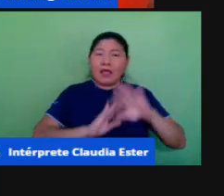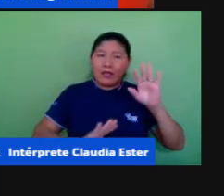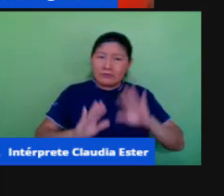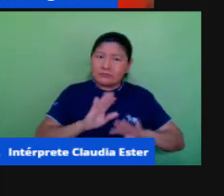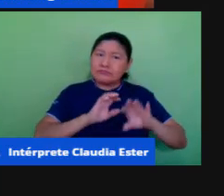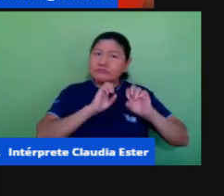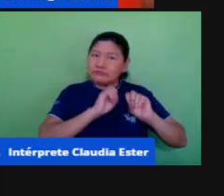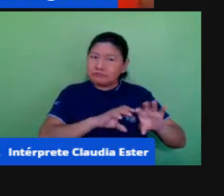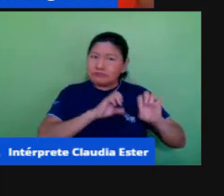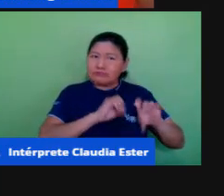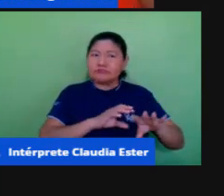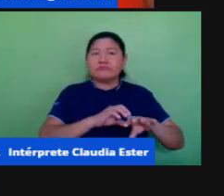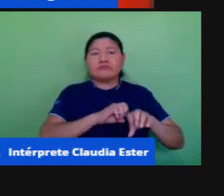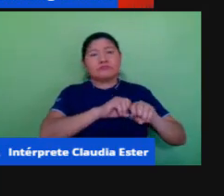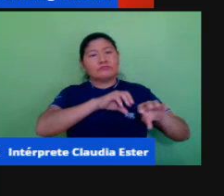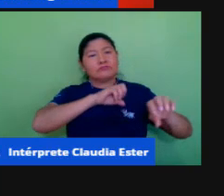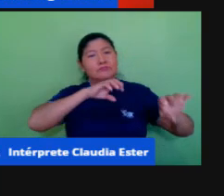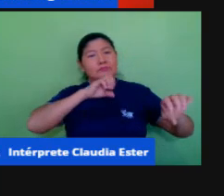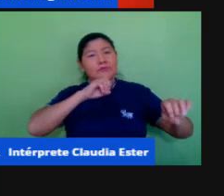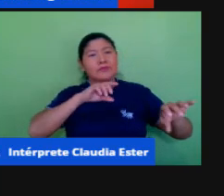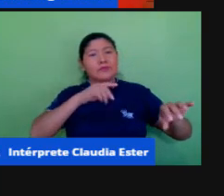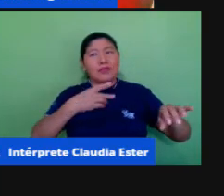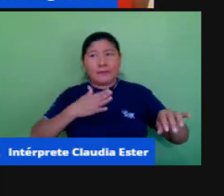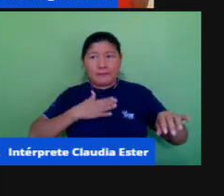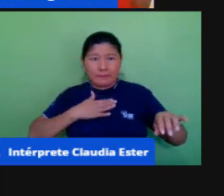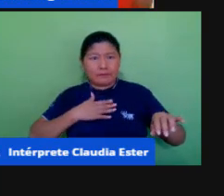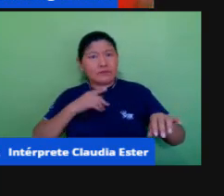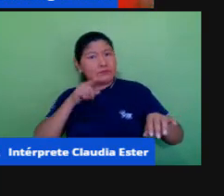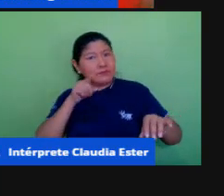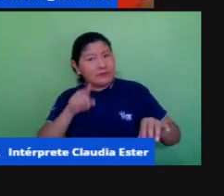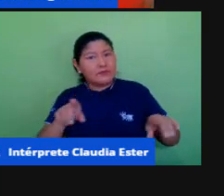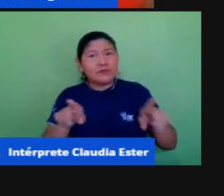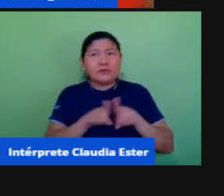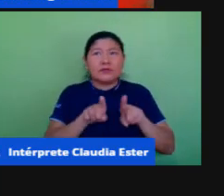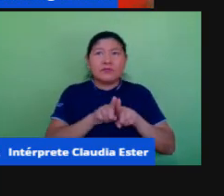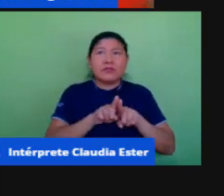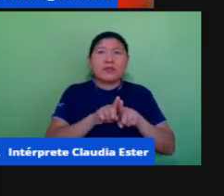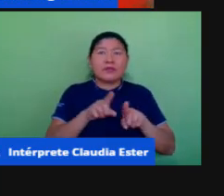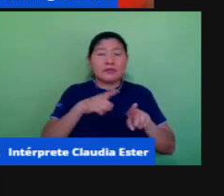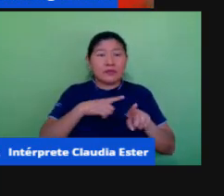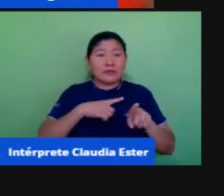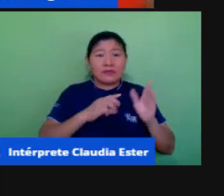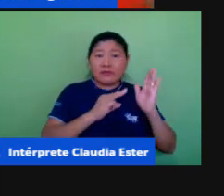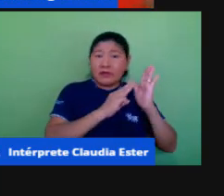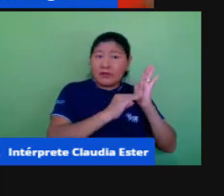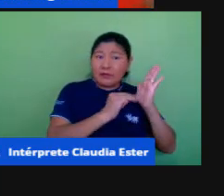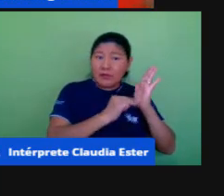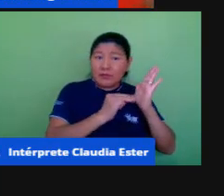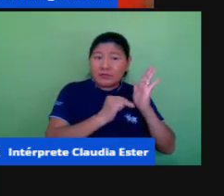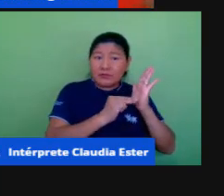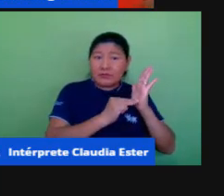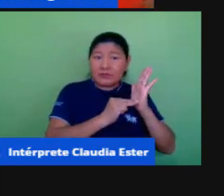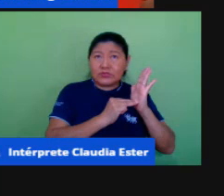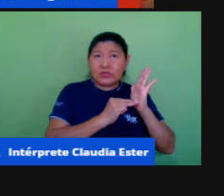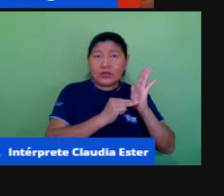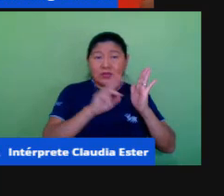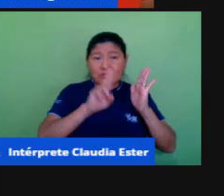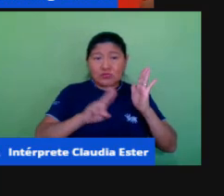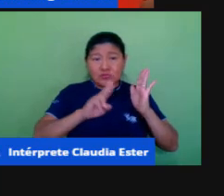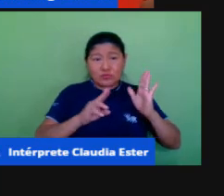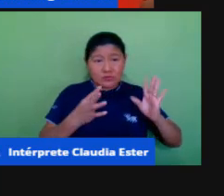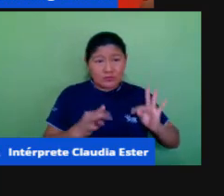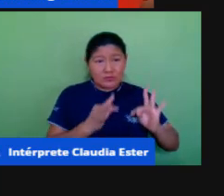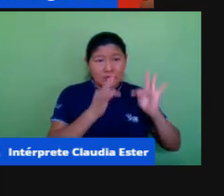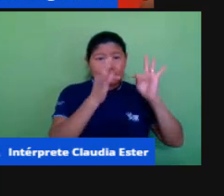que sempre tivemos em uma metodologia em que não se usa